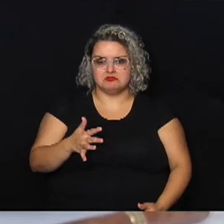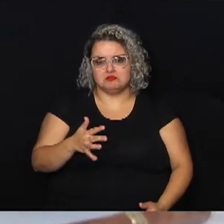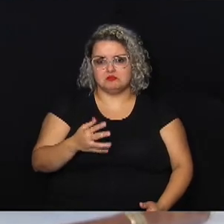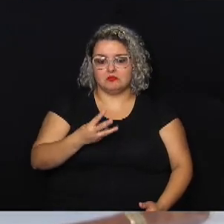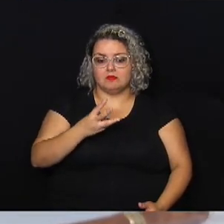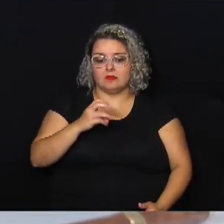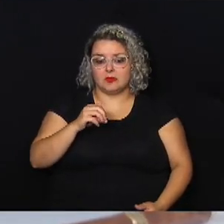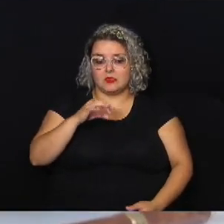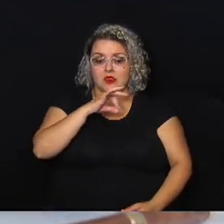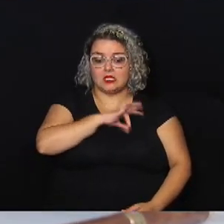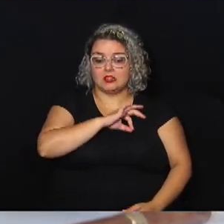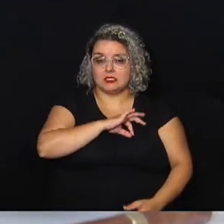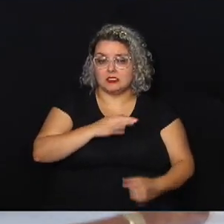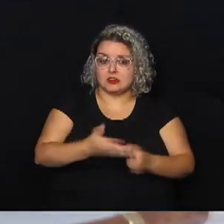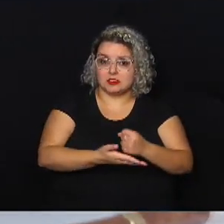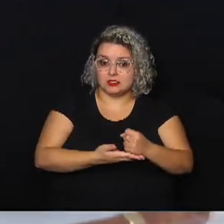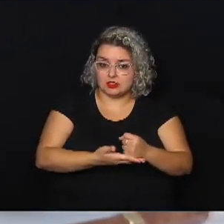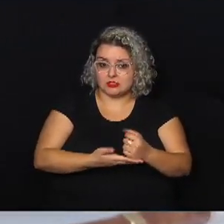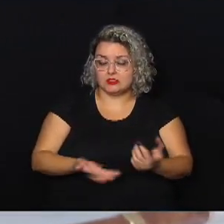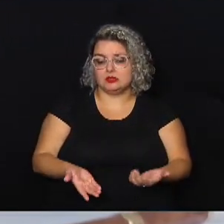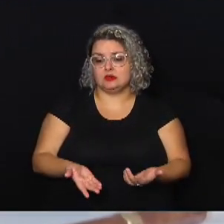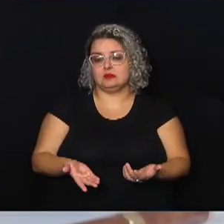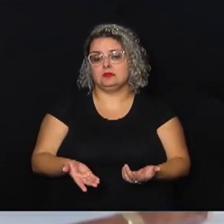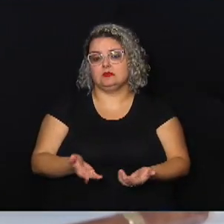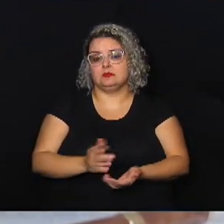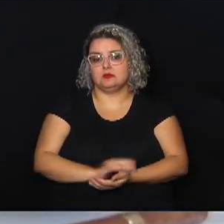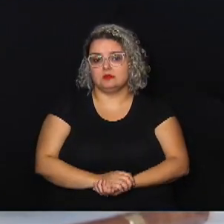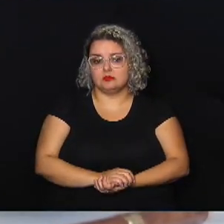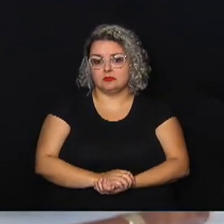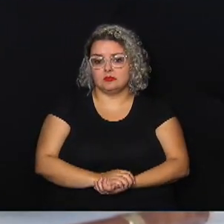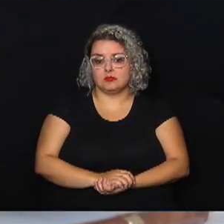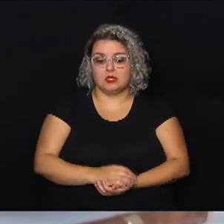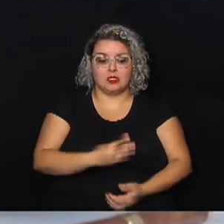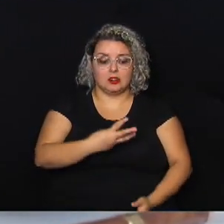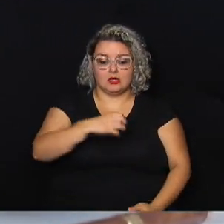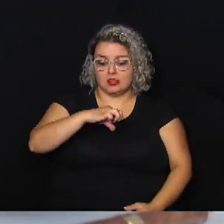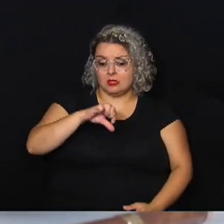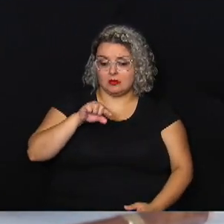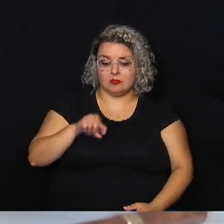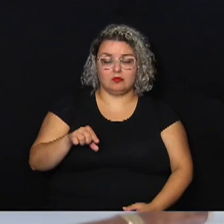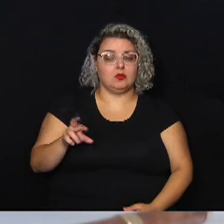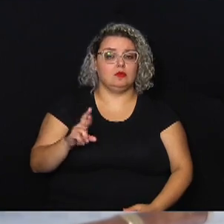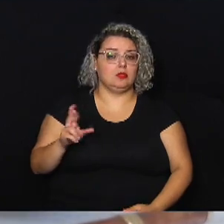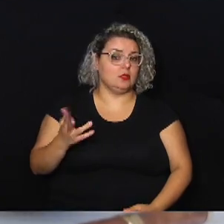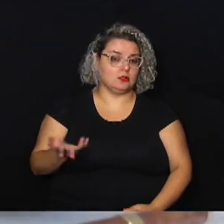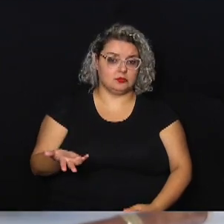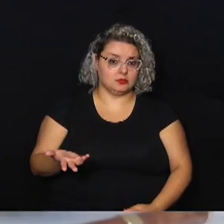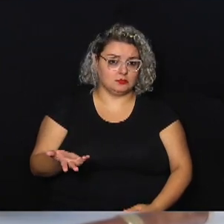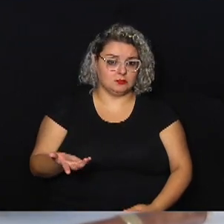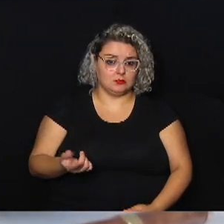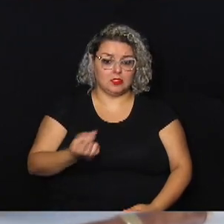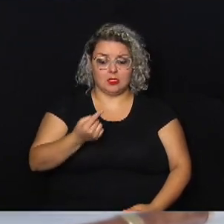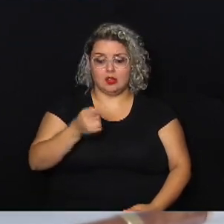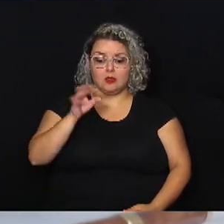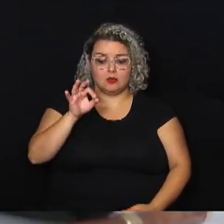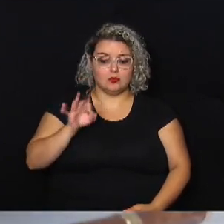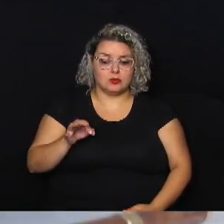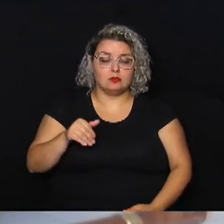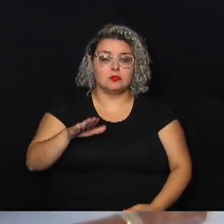salários mínimos, agora com o novo salário mínimo, R$39.000. Mas é o 1% mais rico no